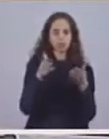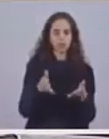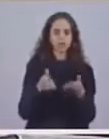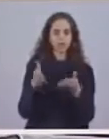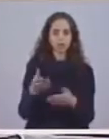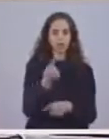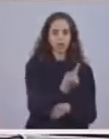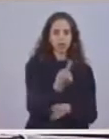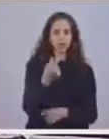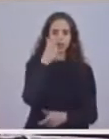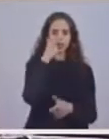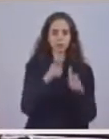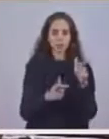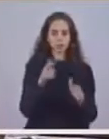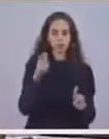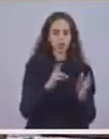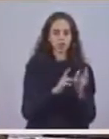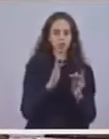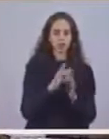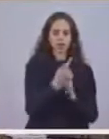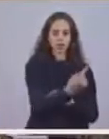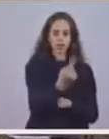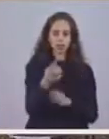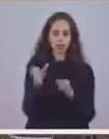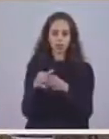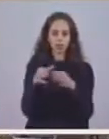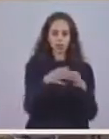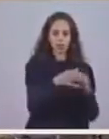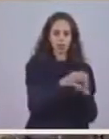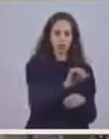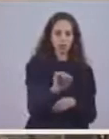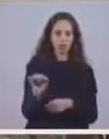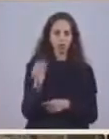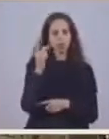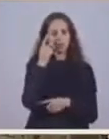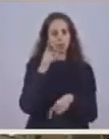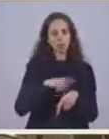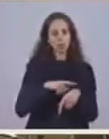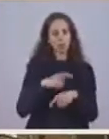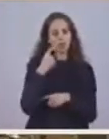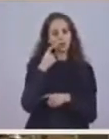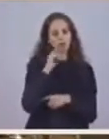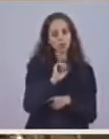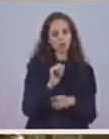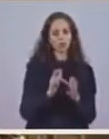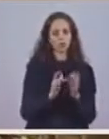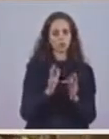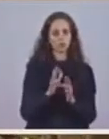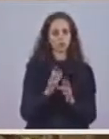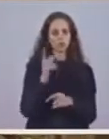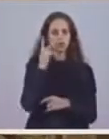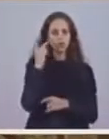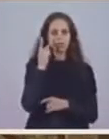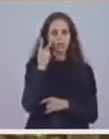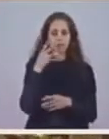cada cristão e cada comunidade cristã a viver a Páscoa de Jesus, a viver